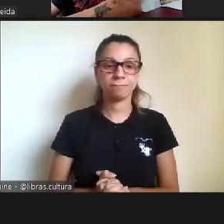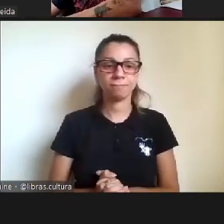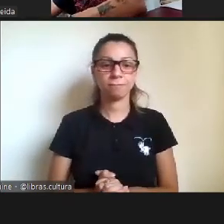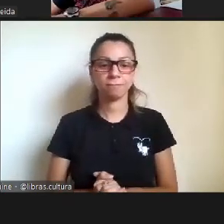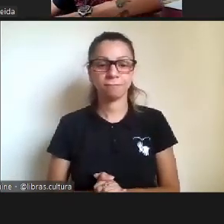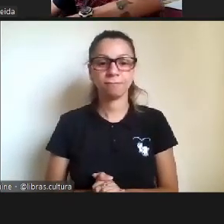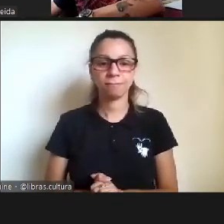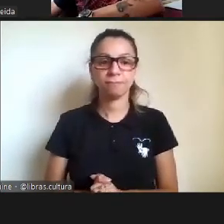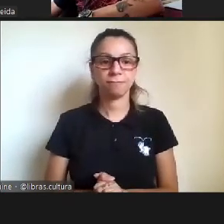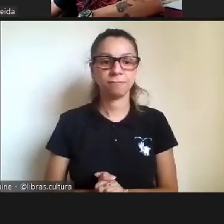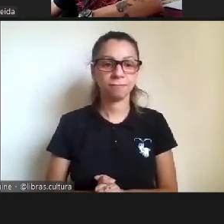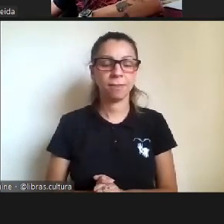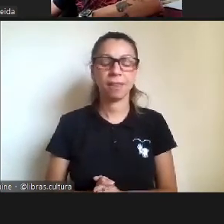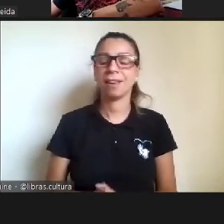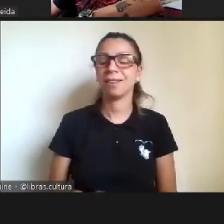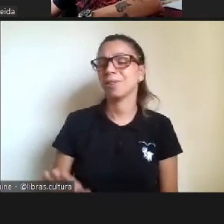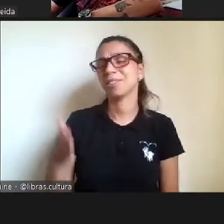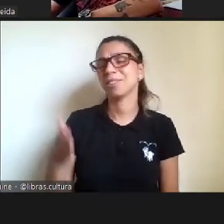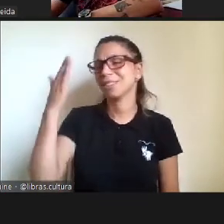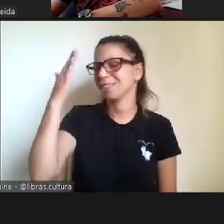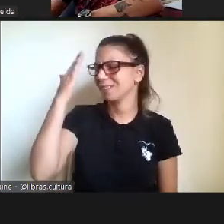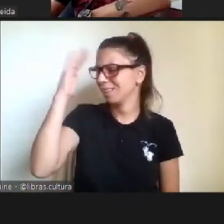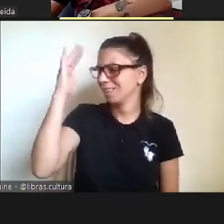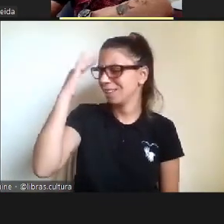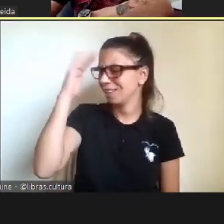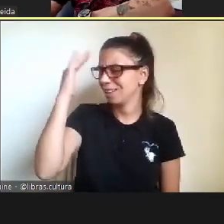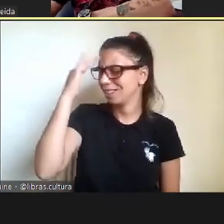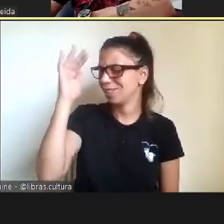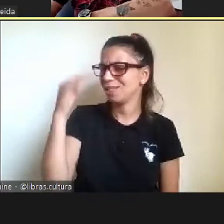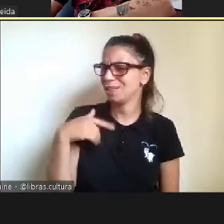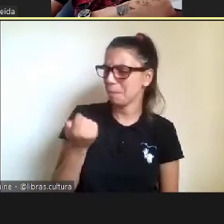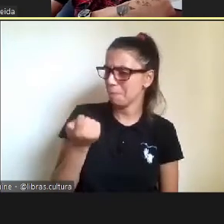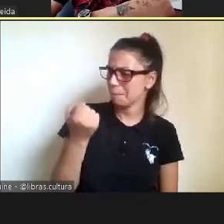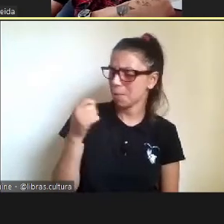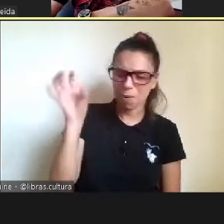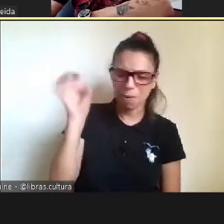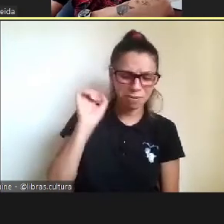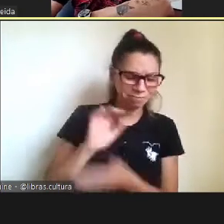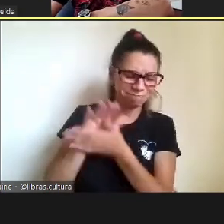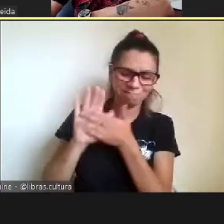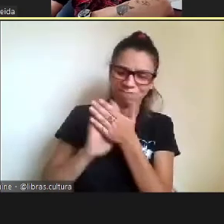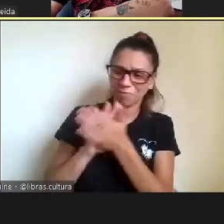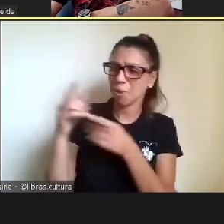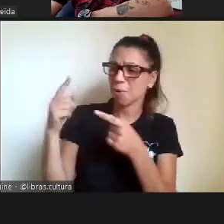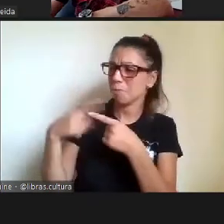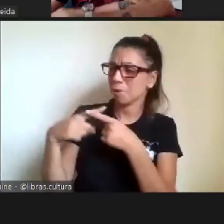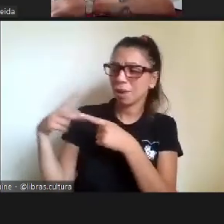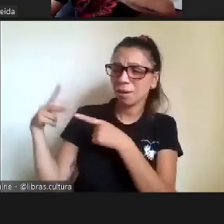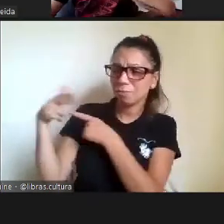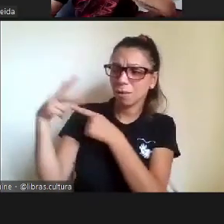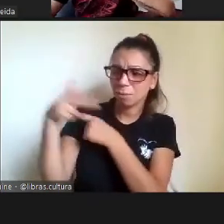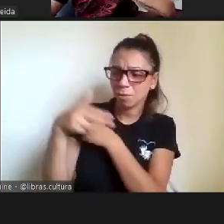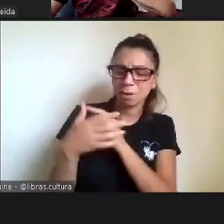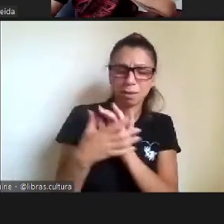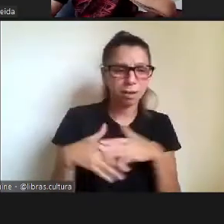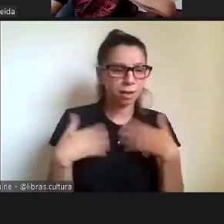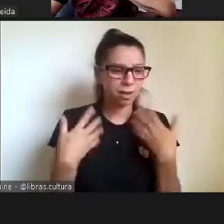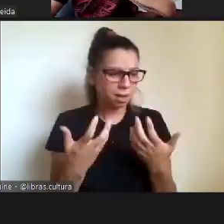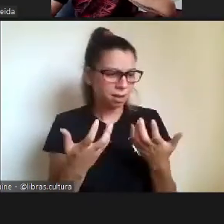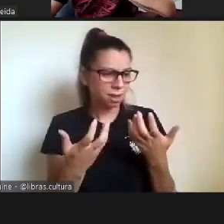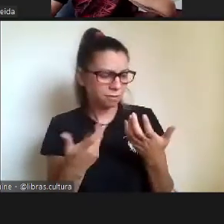Eu entendi bem pouco, porque cortou bastante. Mas nossa, é basicamente para eu falar um pouco sobre o meu processo, sobre o que é a